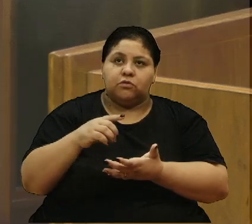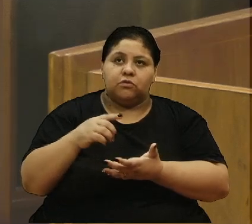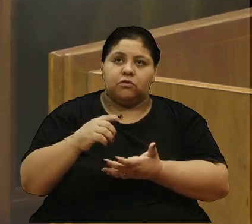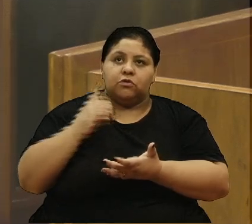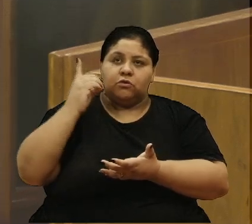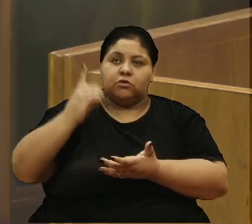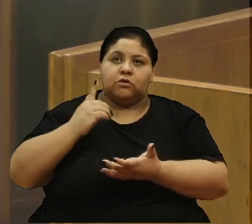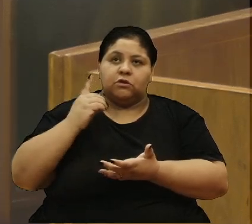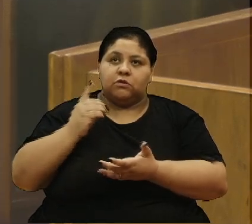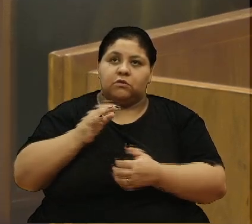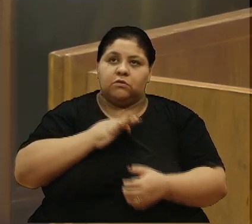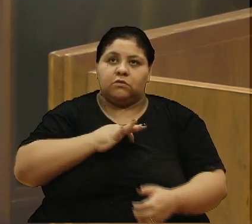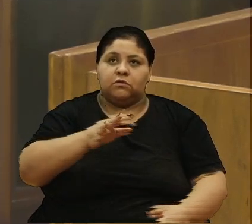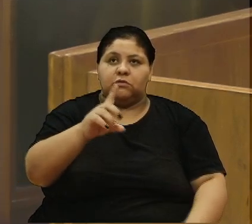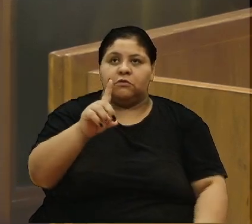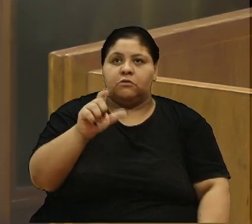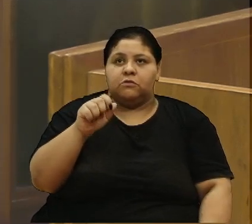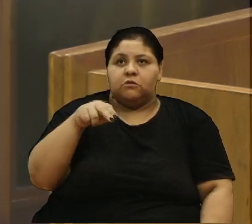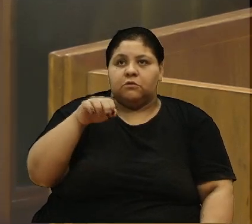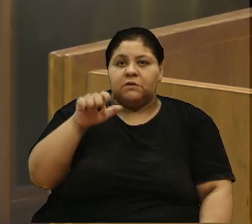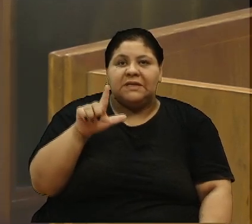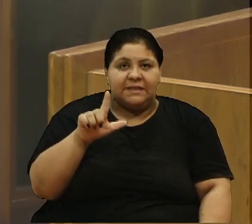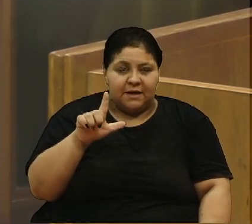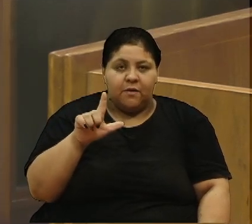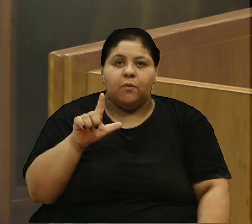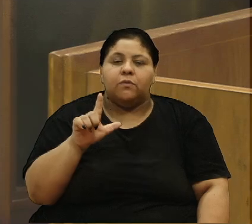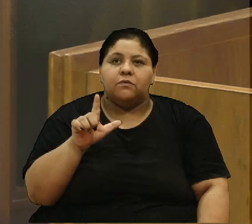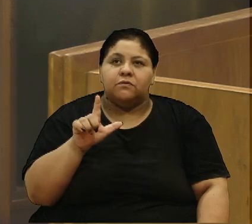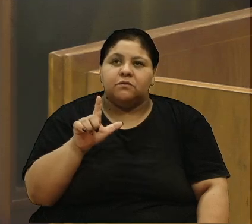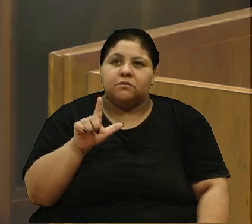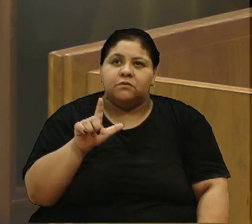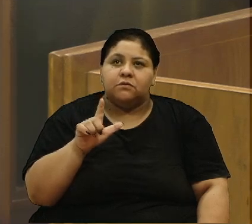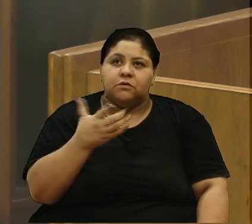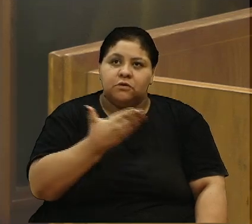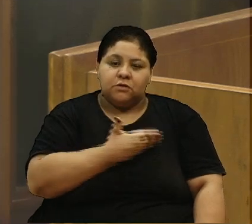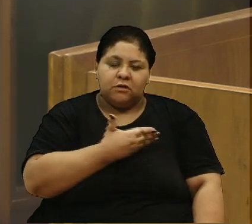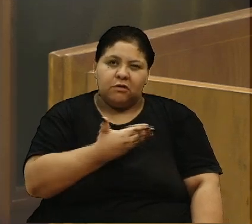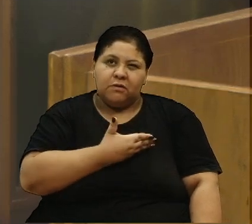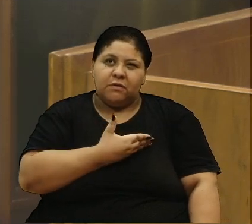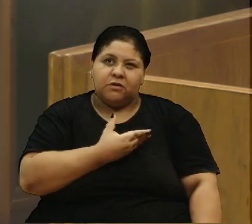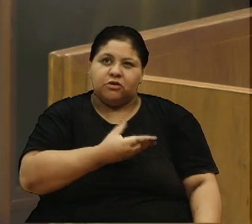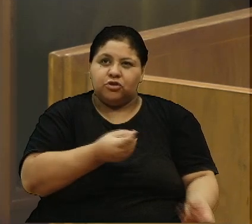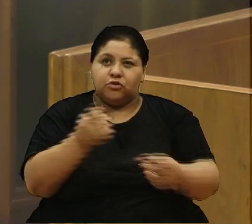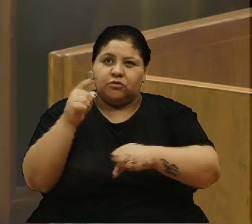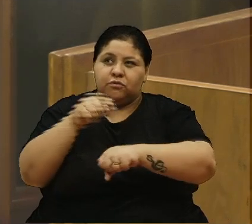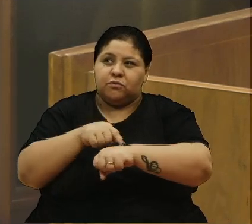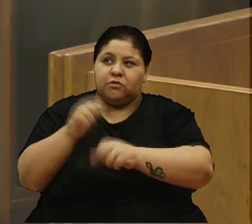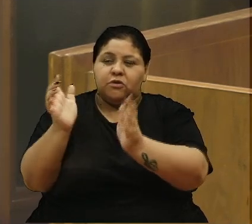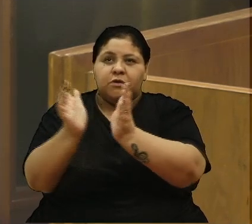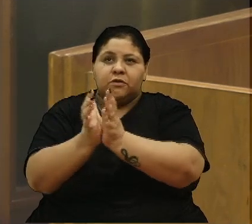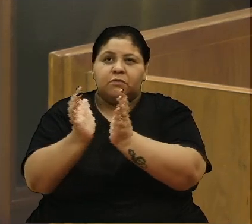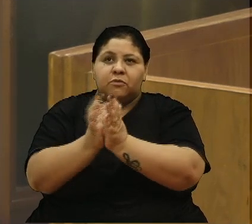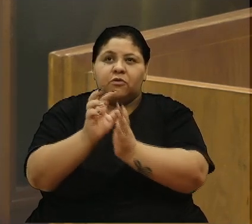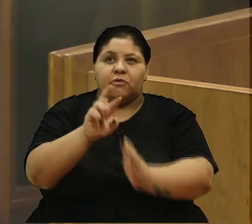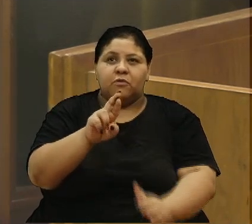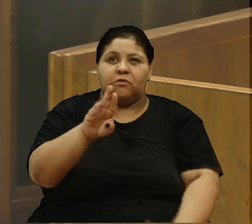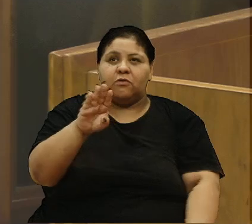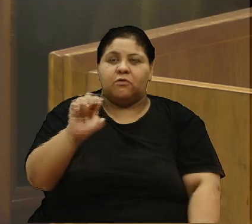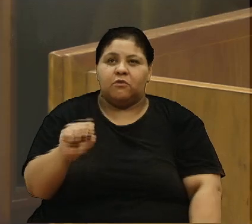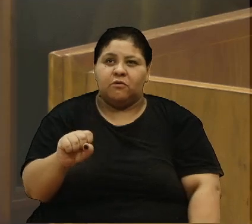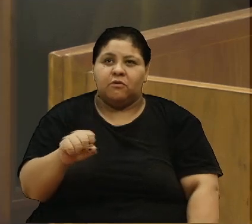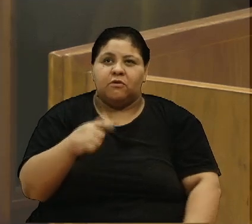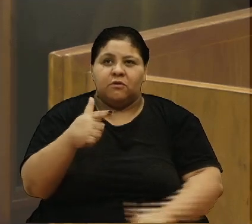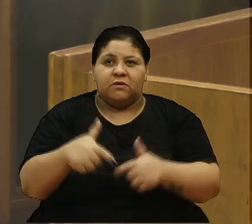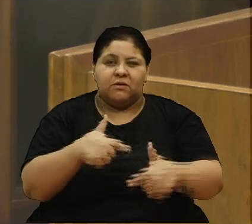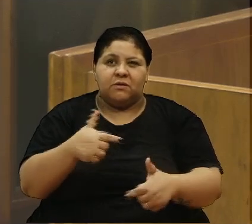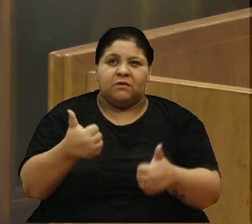federal, Daniel Tzerziak, que é um amigo de longa data, inclusive foi meu colega de RBS, trabalhava na época na